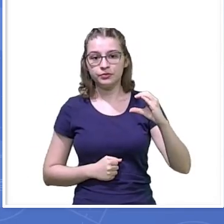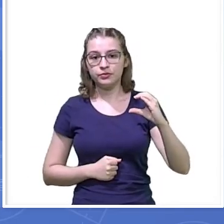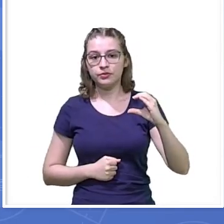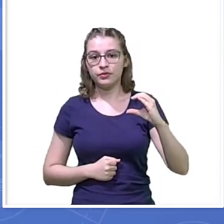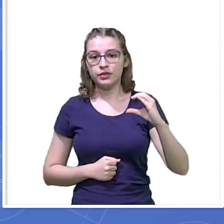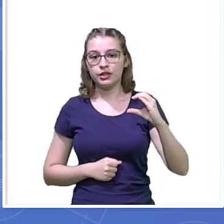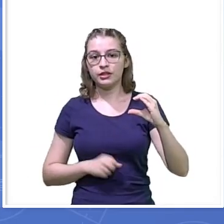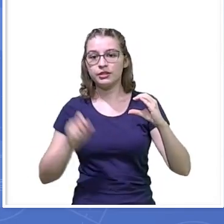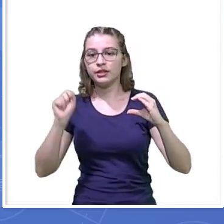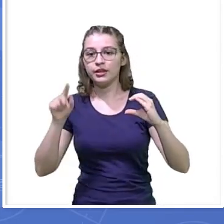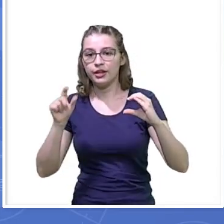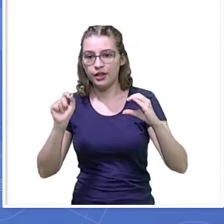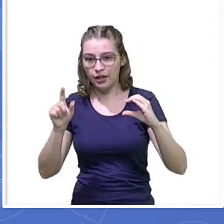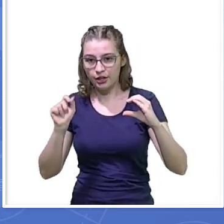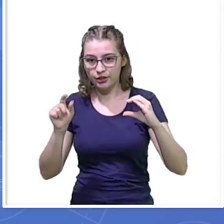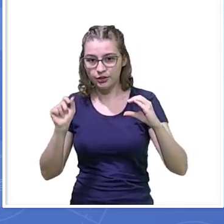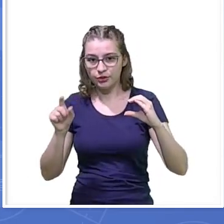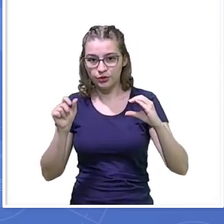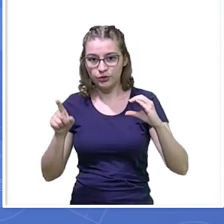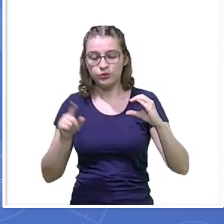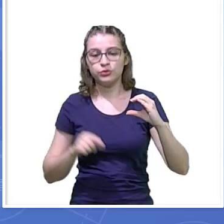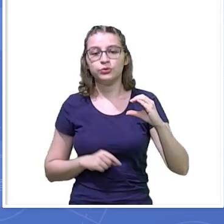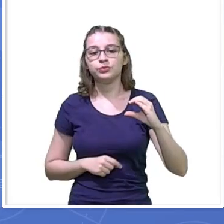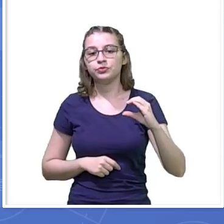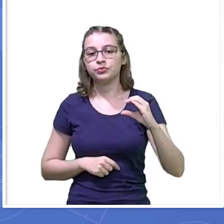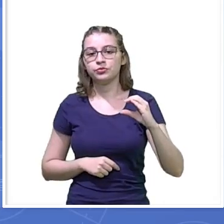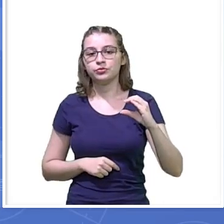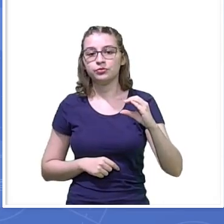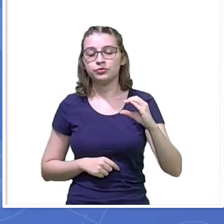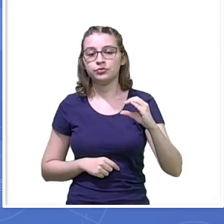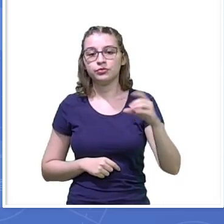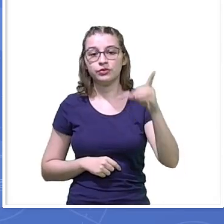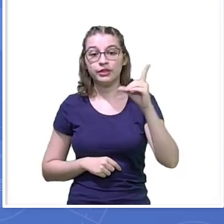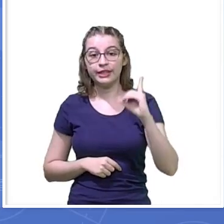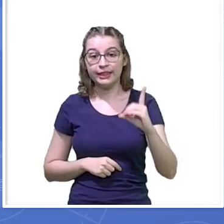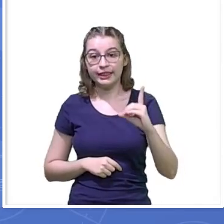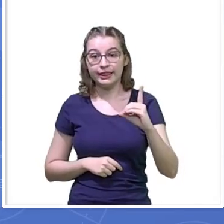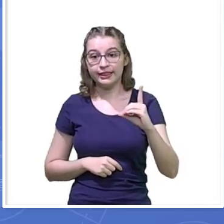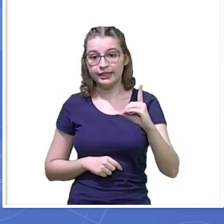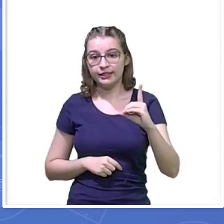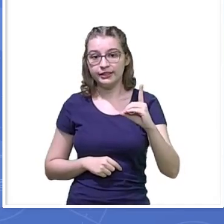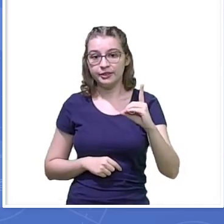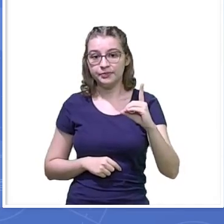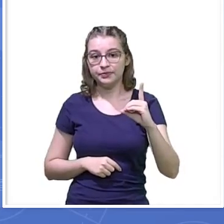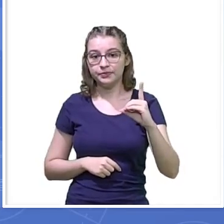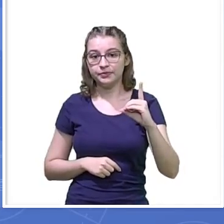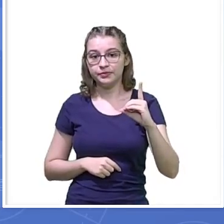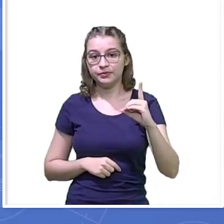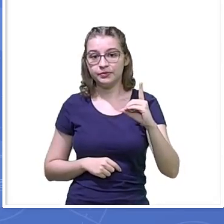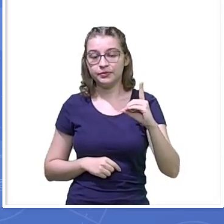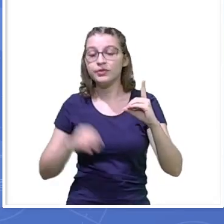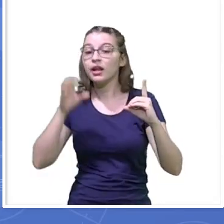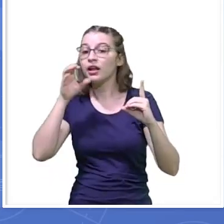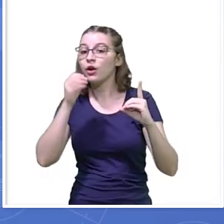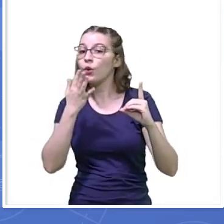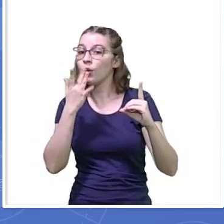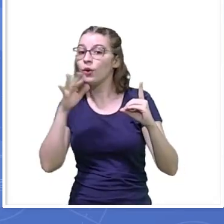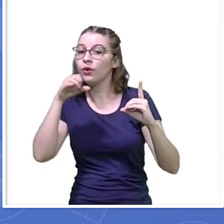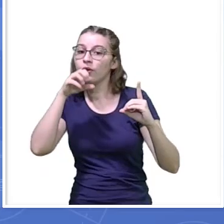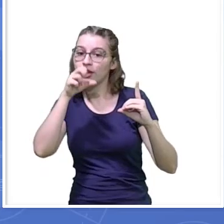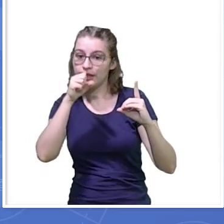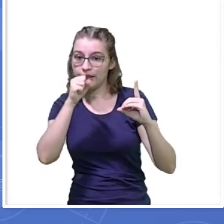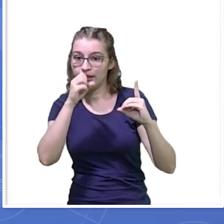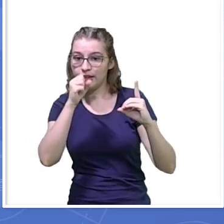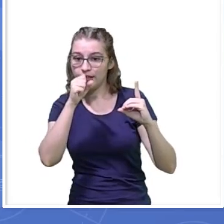aqui do planeta, né? E por último, o ponto D, que está bem aqui, né? Bem nessa